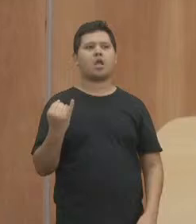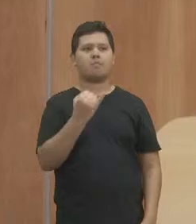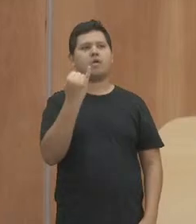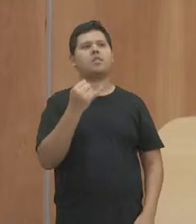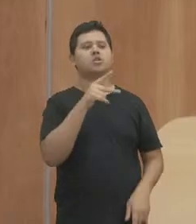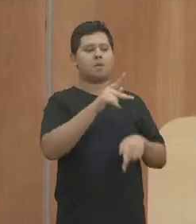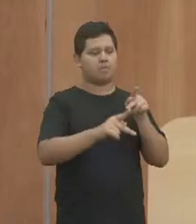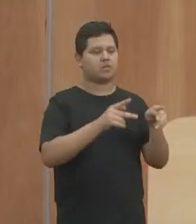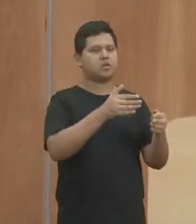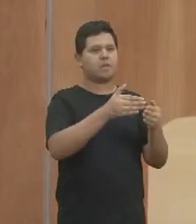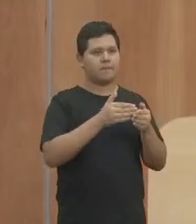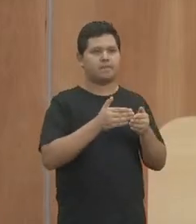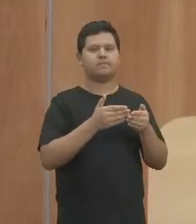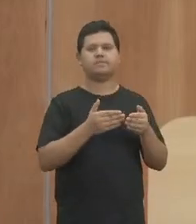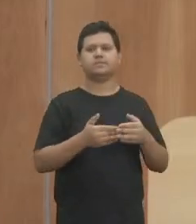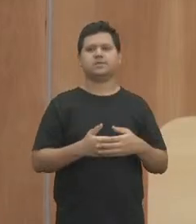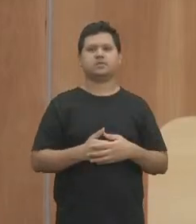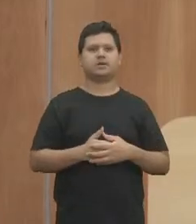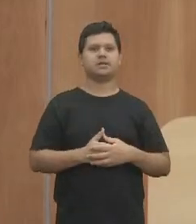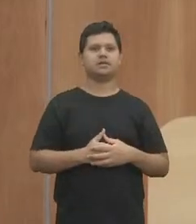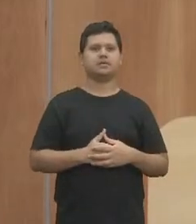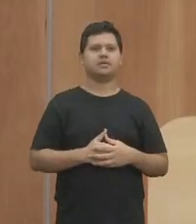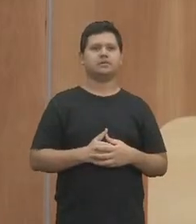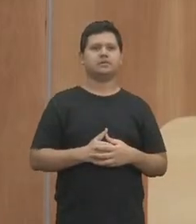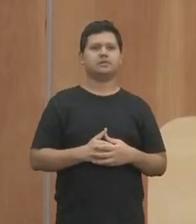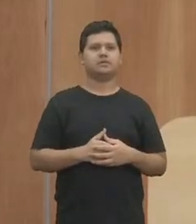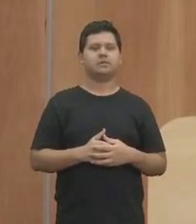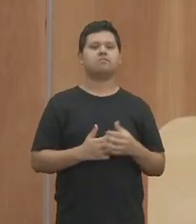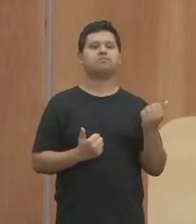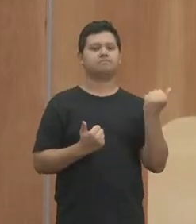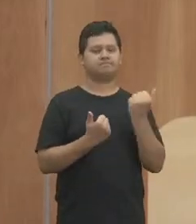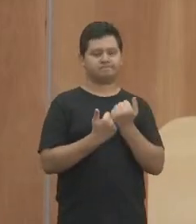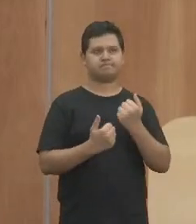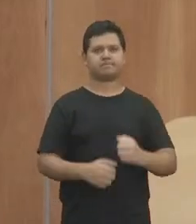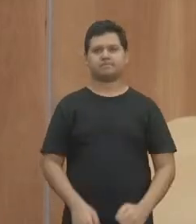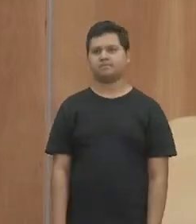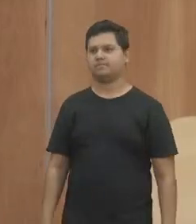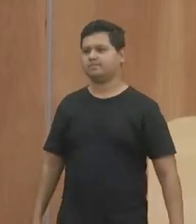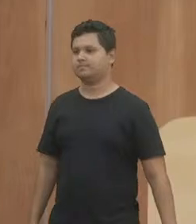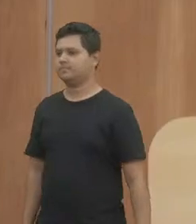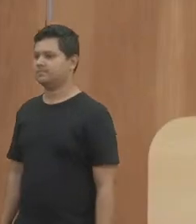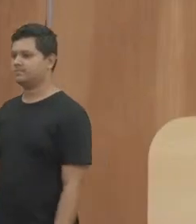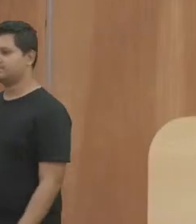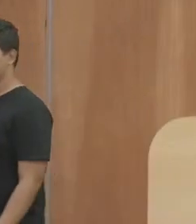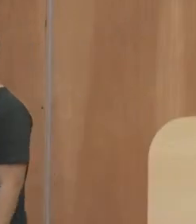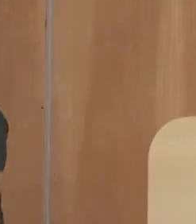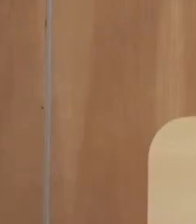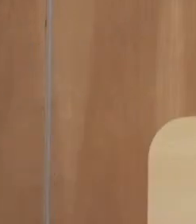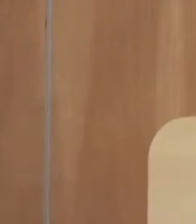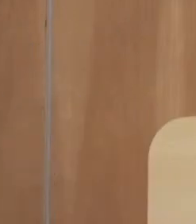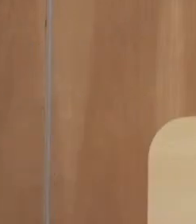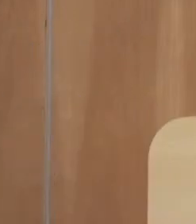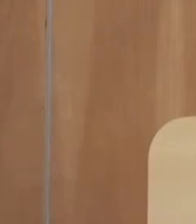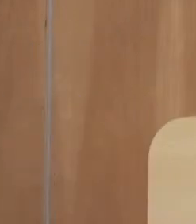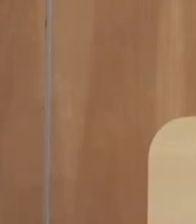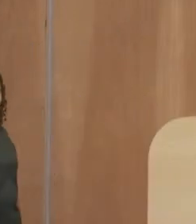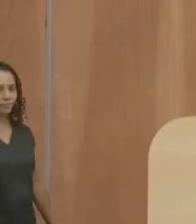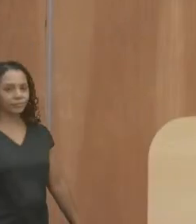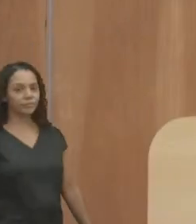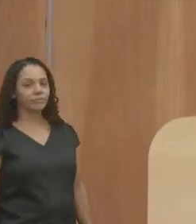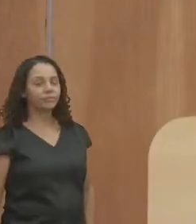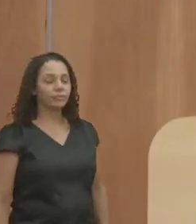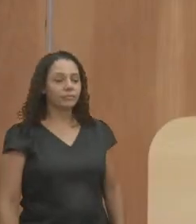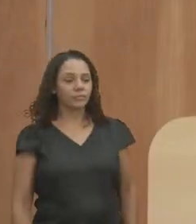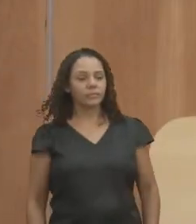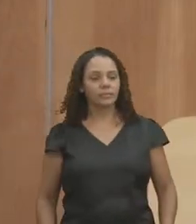Valmir. Para além disso, indo para o próximo tópico, eu gostaria de falar um pouco mais sobre o relatório de atividades. Eu não vou entrar aqui em minúcias